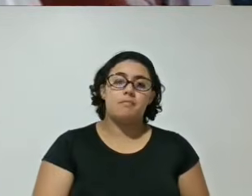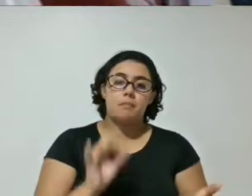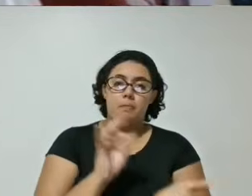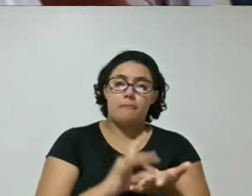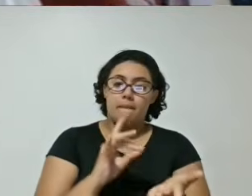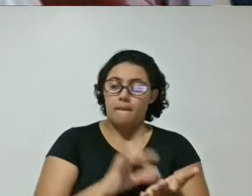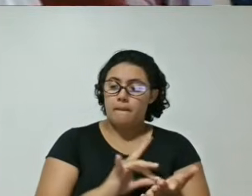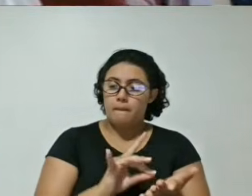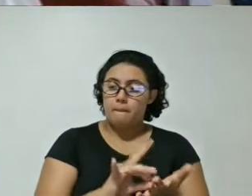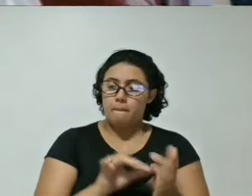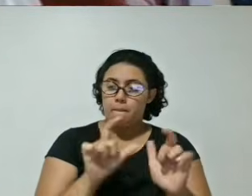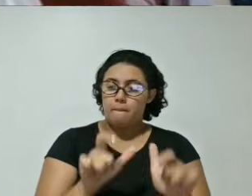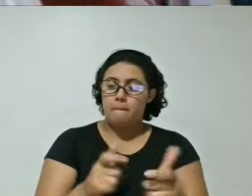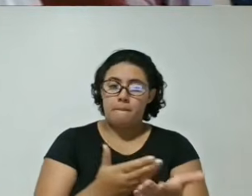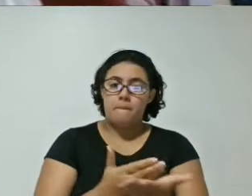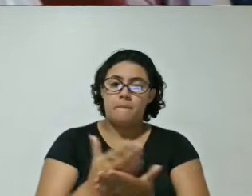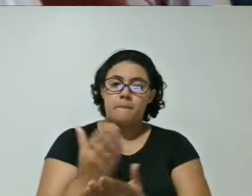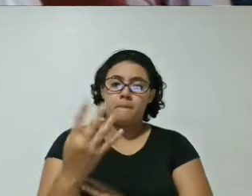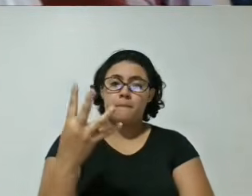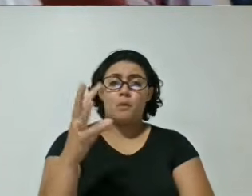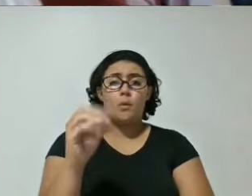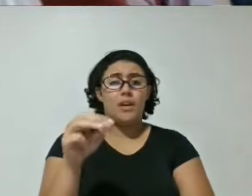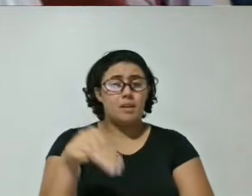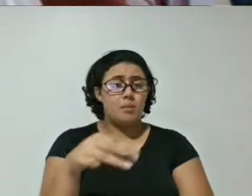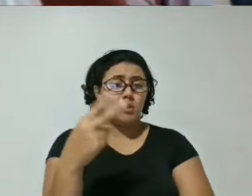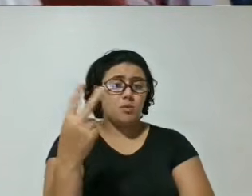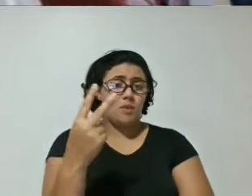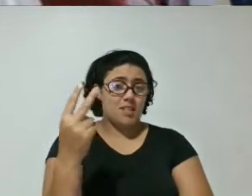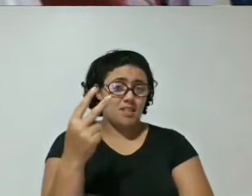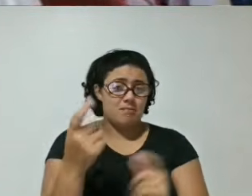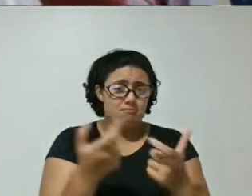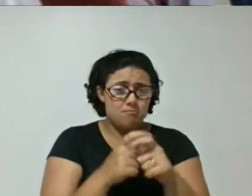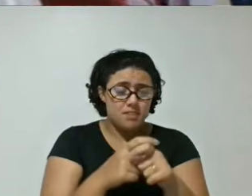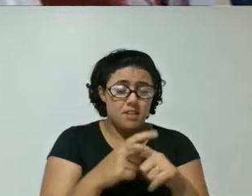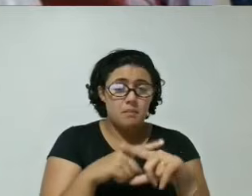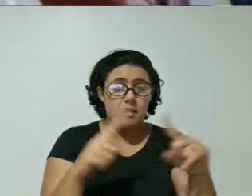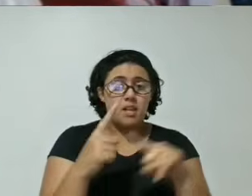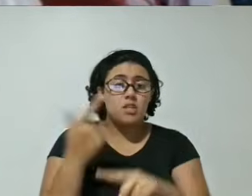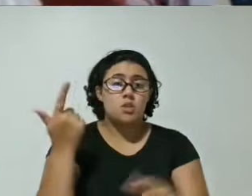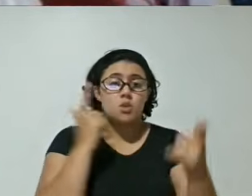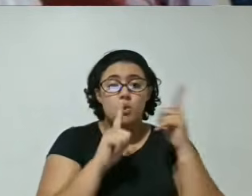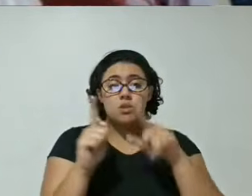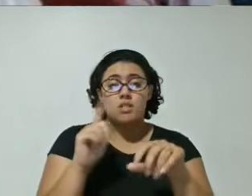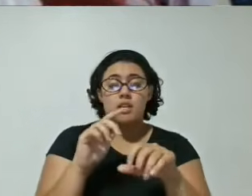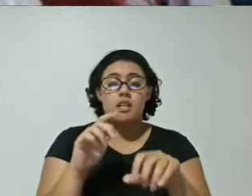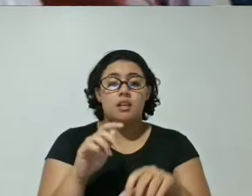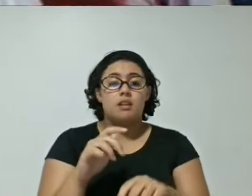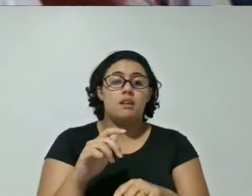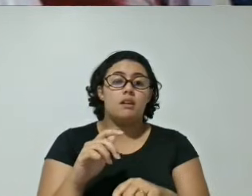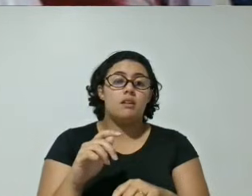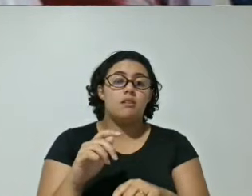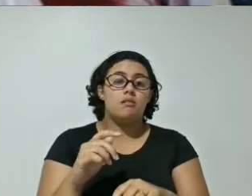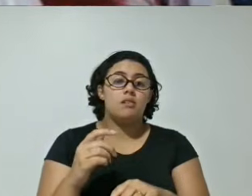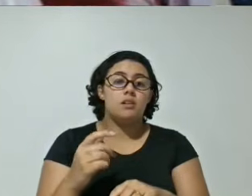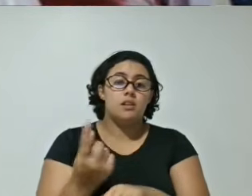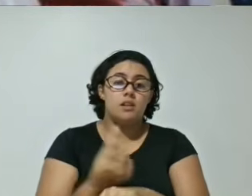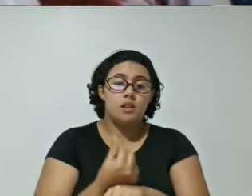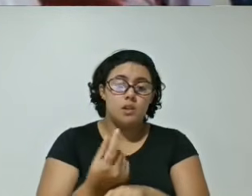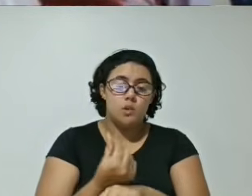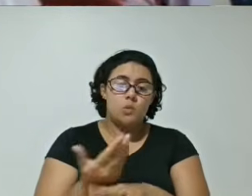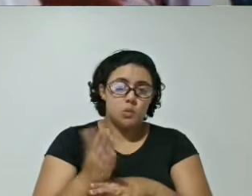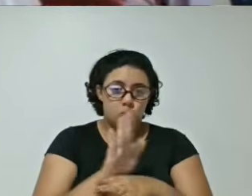começa numa casa de 40 metros quadrados, né? E ganha através do orçamento participativo, através da vontade popular,